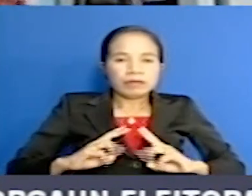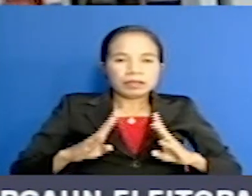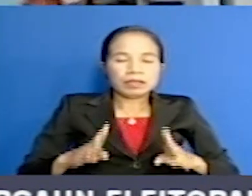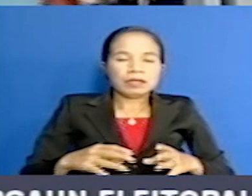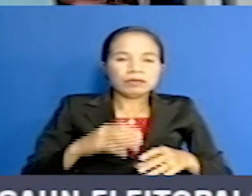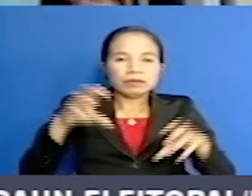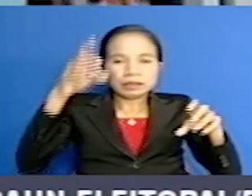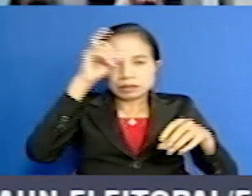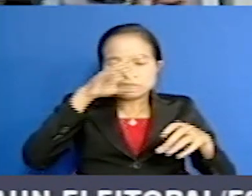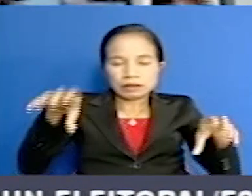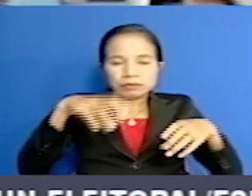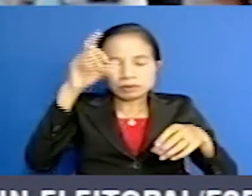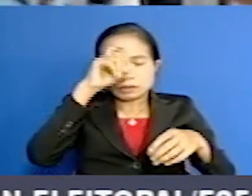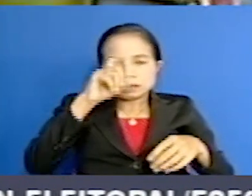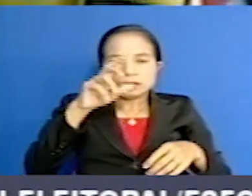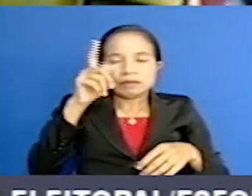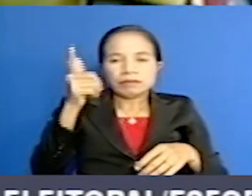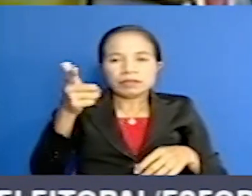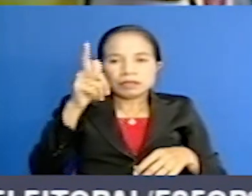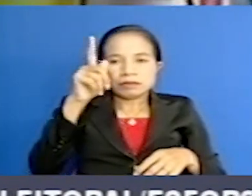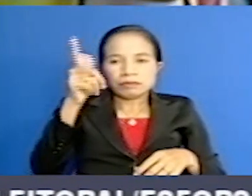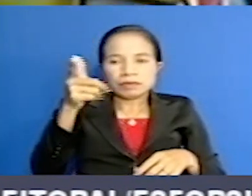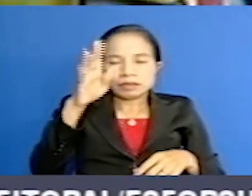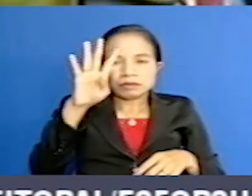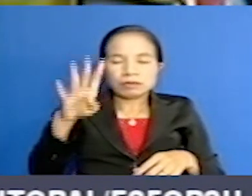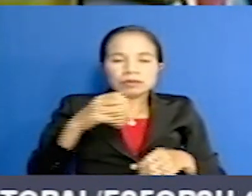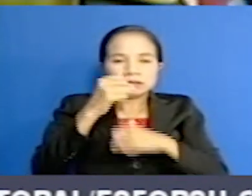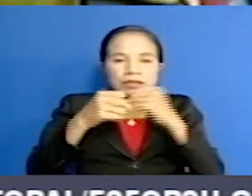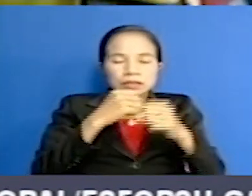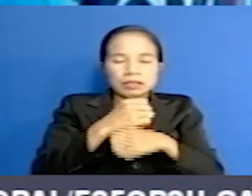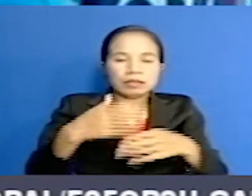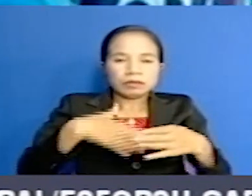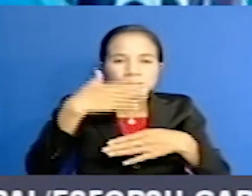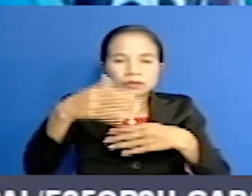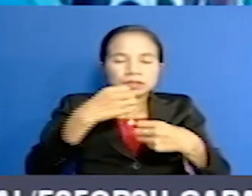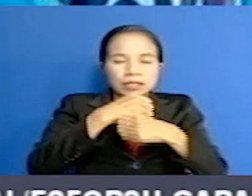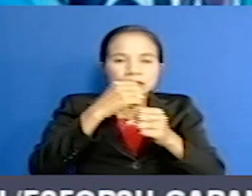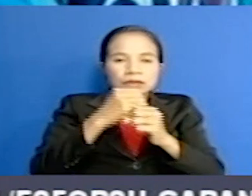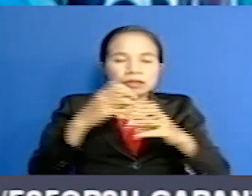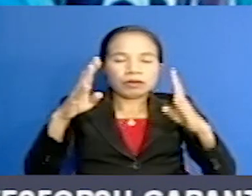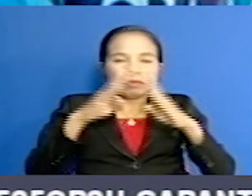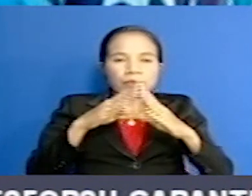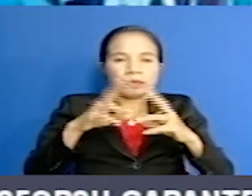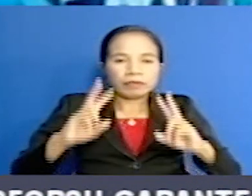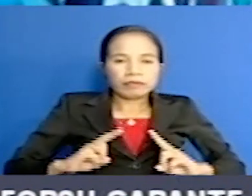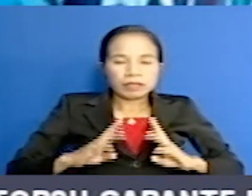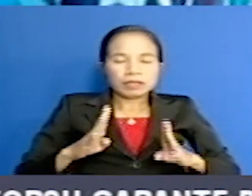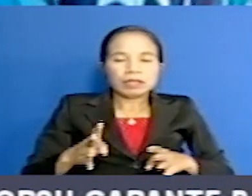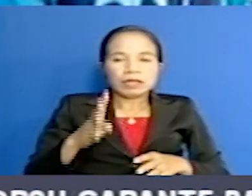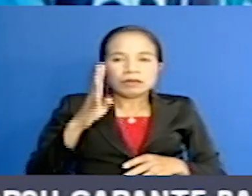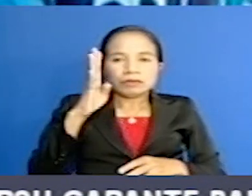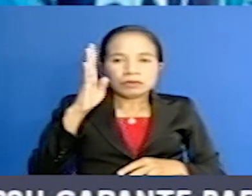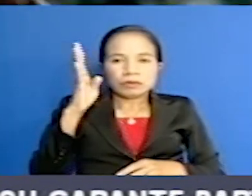20-24 anos, fazeramente no batinan o encerralo tan uma ba veteranos na inhat nulu, onde completa uma atusida sa